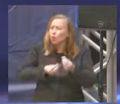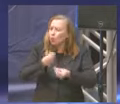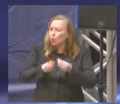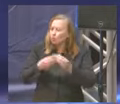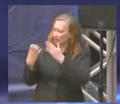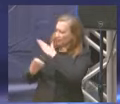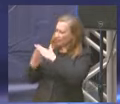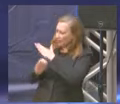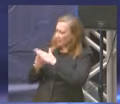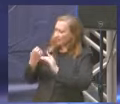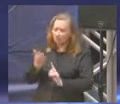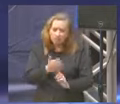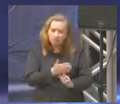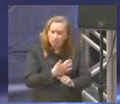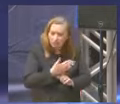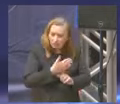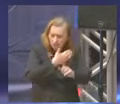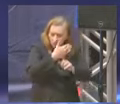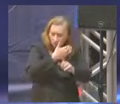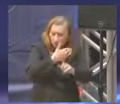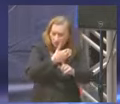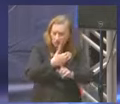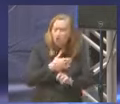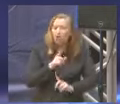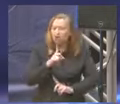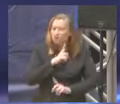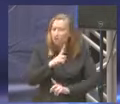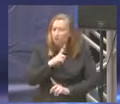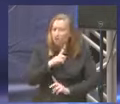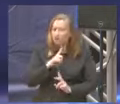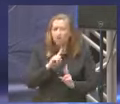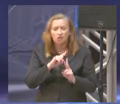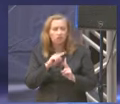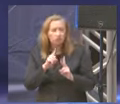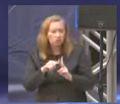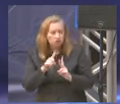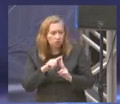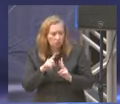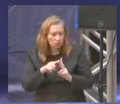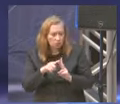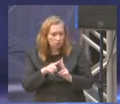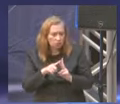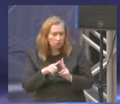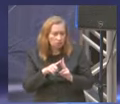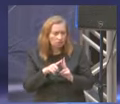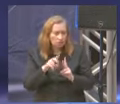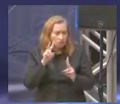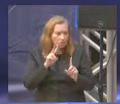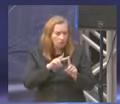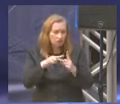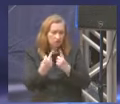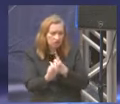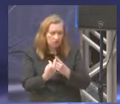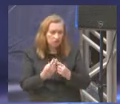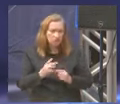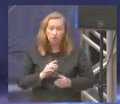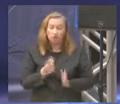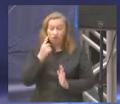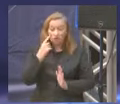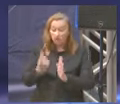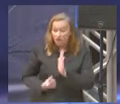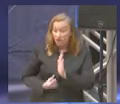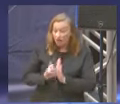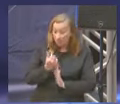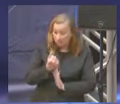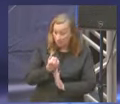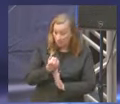empresa de tecnologia, né? Você tem dois desafios na hora que você olha a parte de capital humano, que é uma